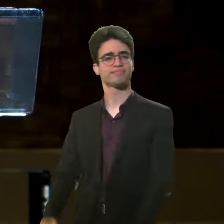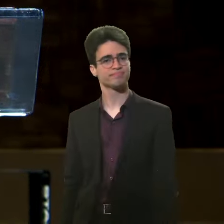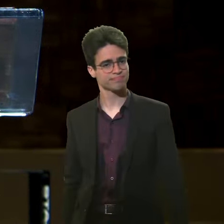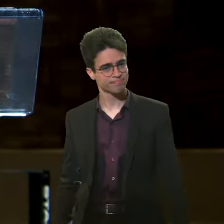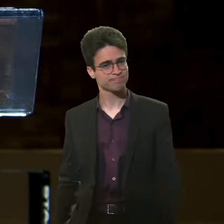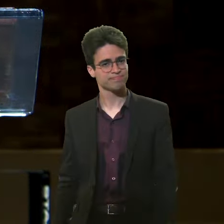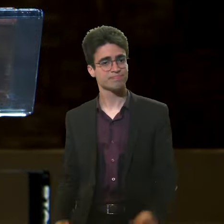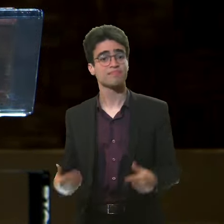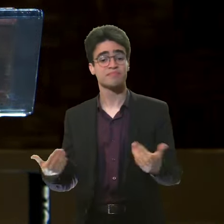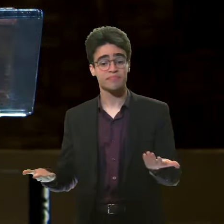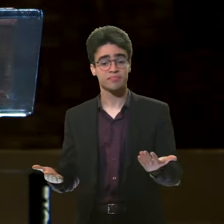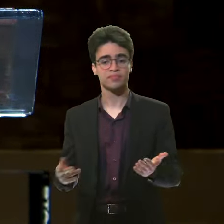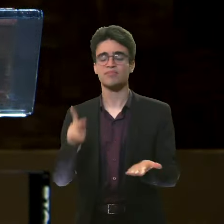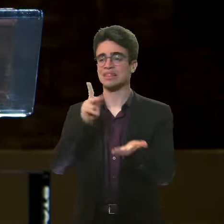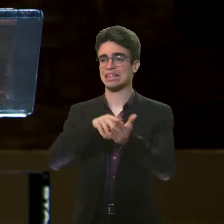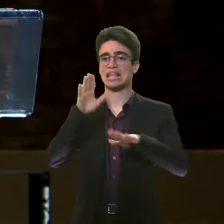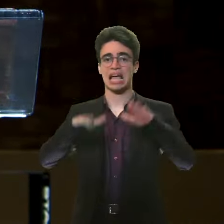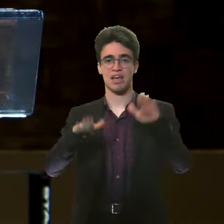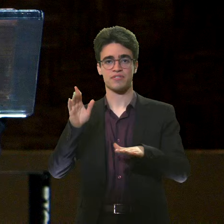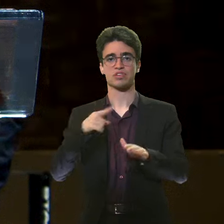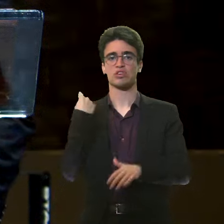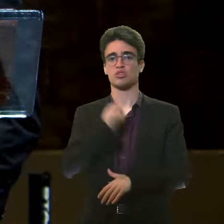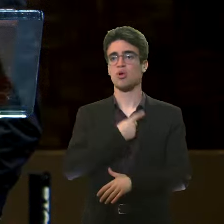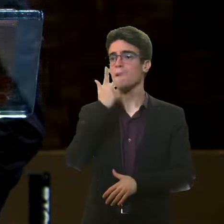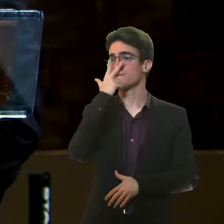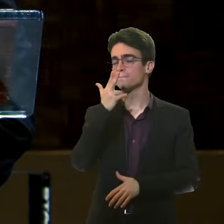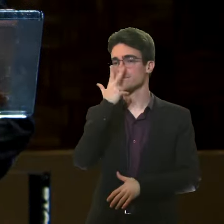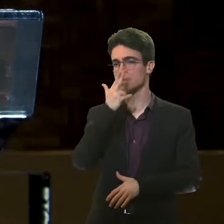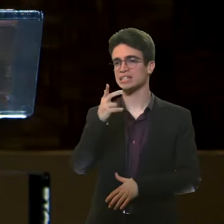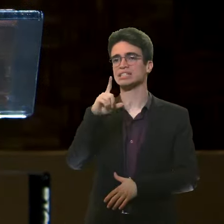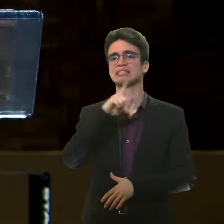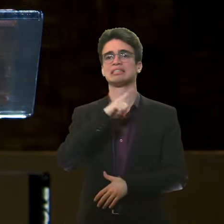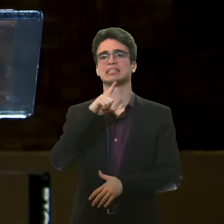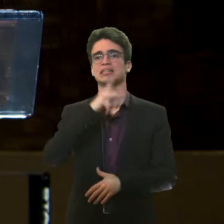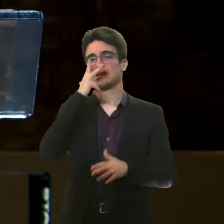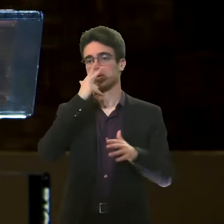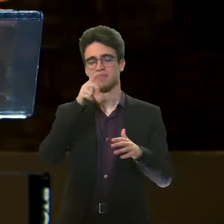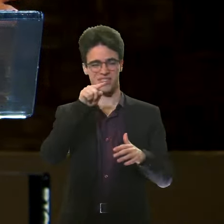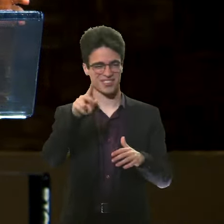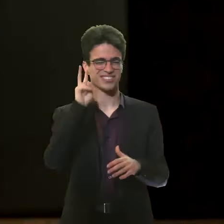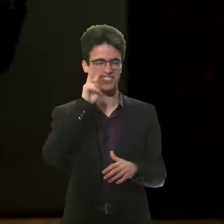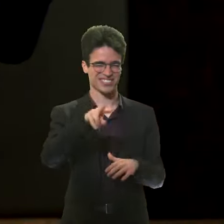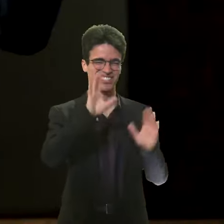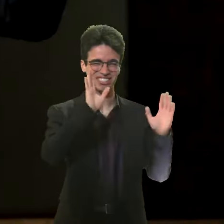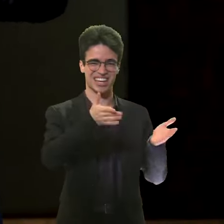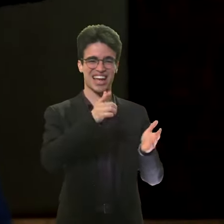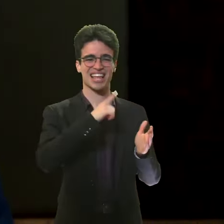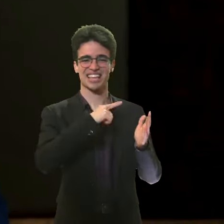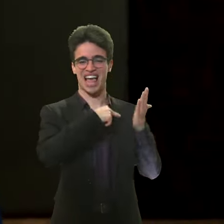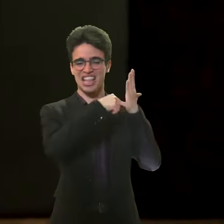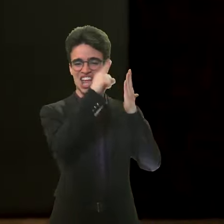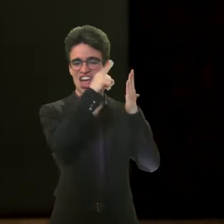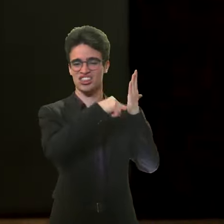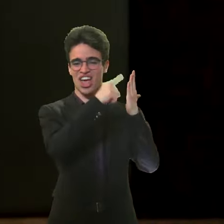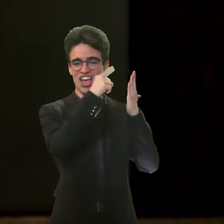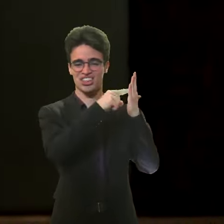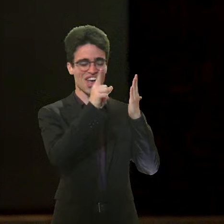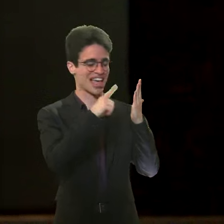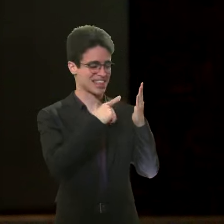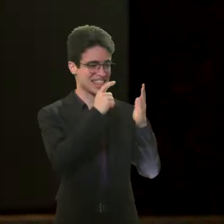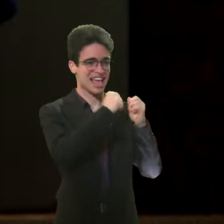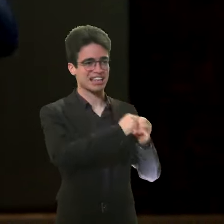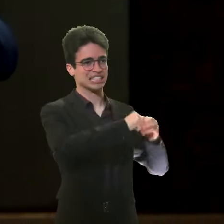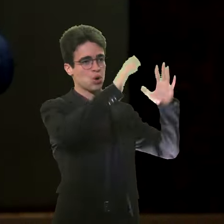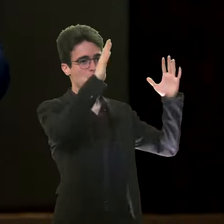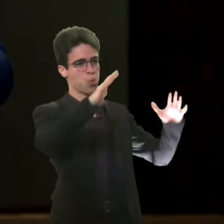Sabe, às vezes a gente se sente numa tempestade em alto mar, sabe? Aqueles videozinhos que às vezes aparecem assim, daqueles navios no meio do mar, assim, aquelas